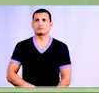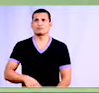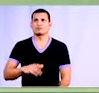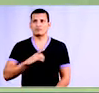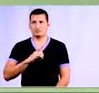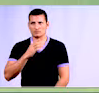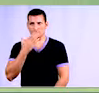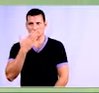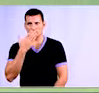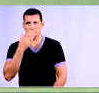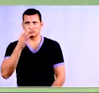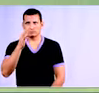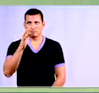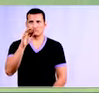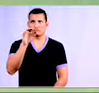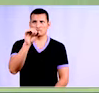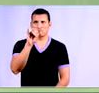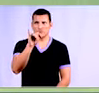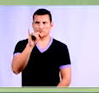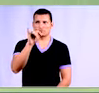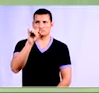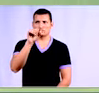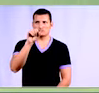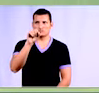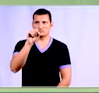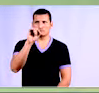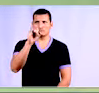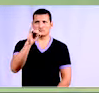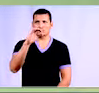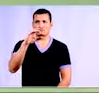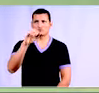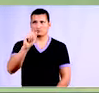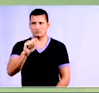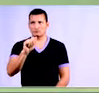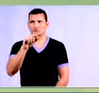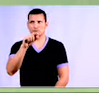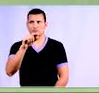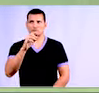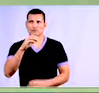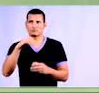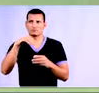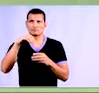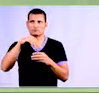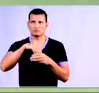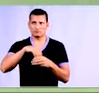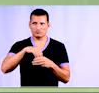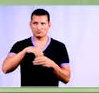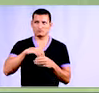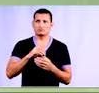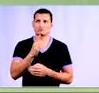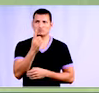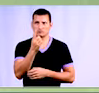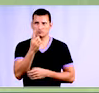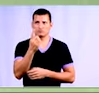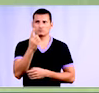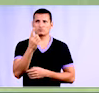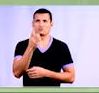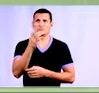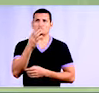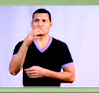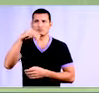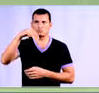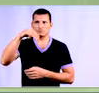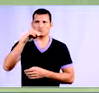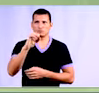física, né? É a memória principal, ela é composta por um módulo de hardware, que é